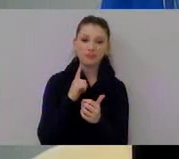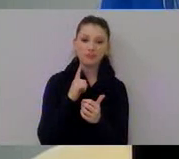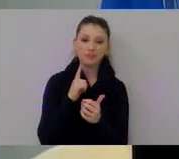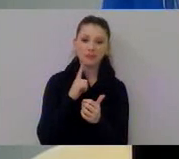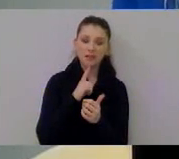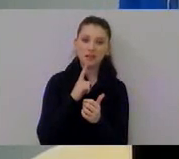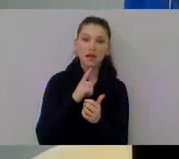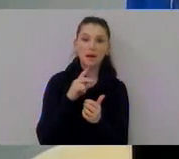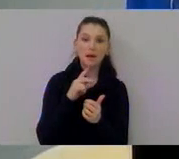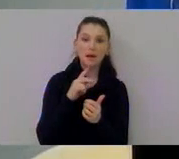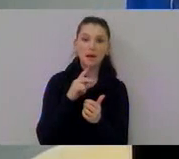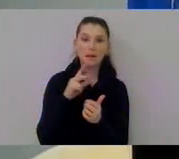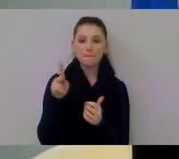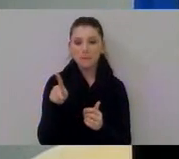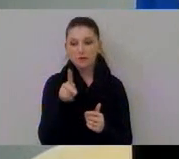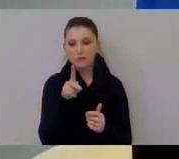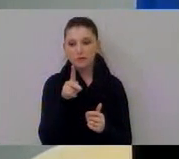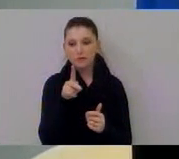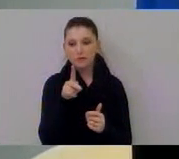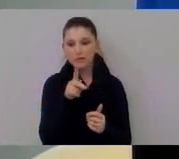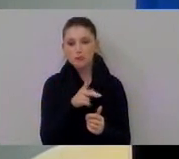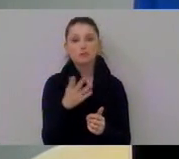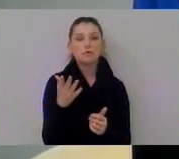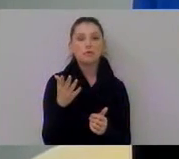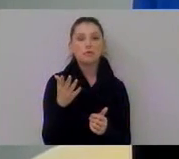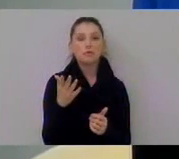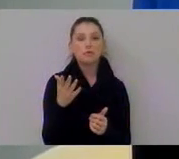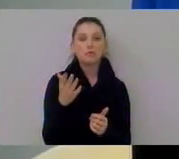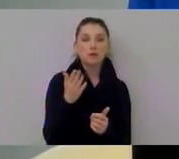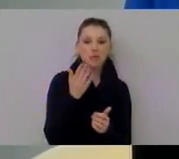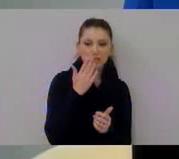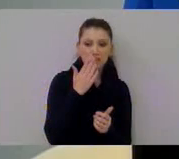das crianças que,